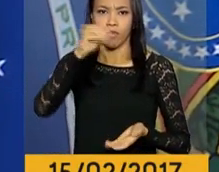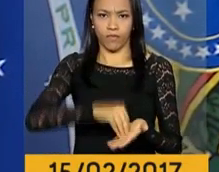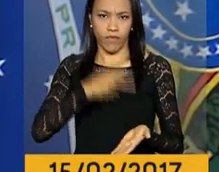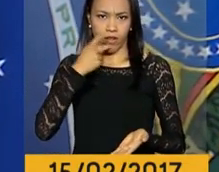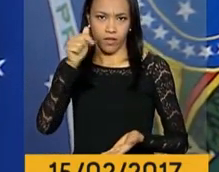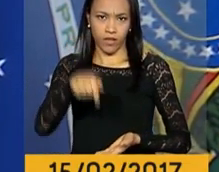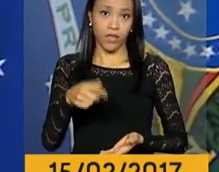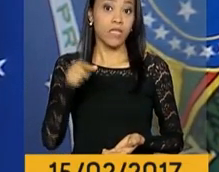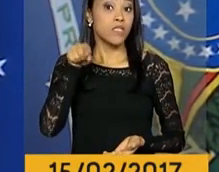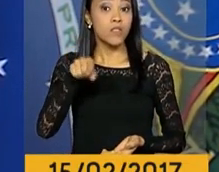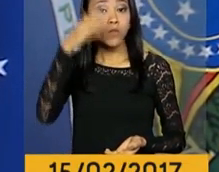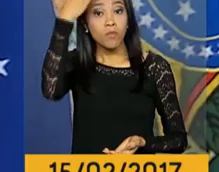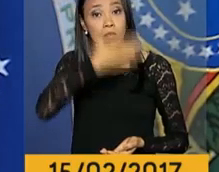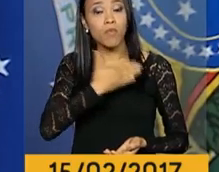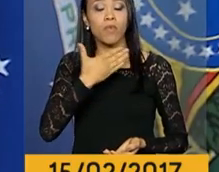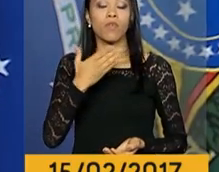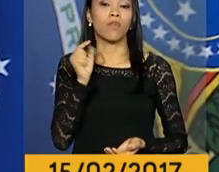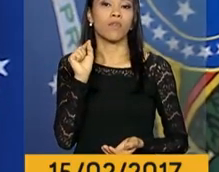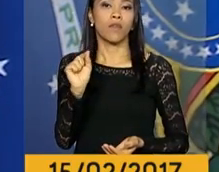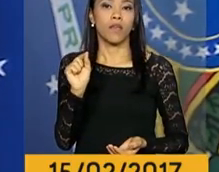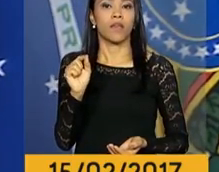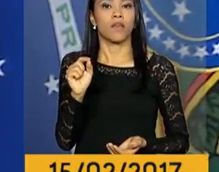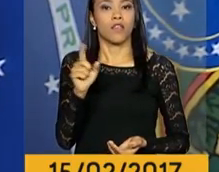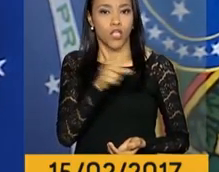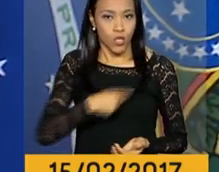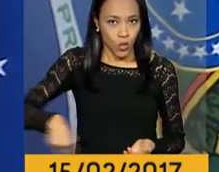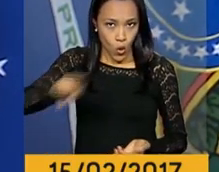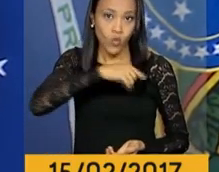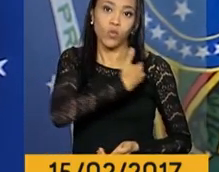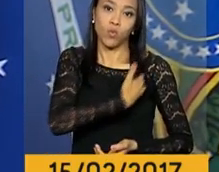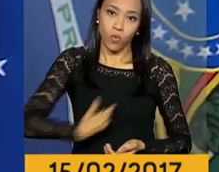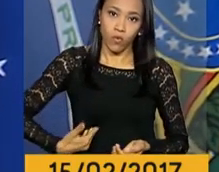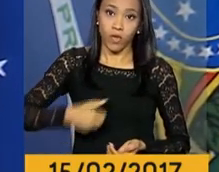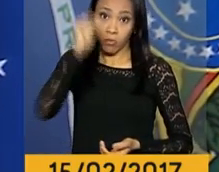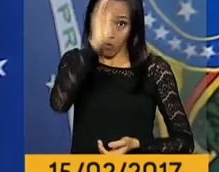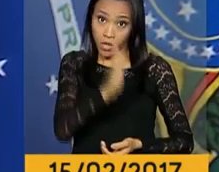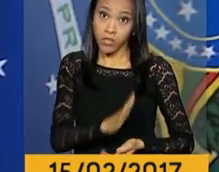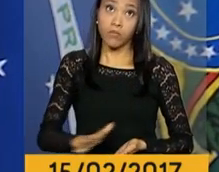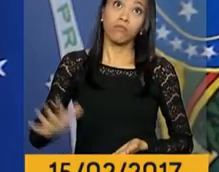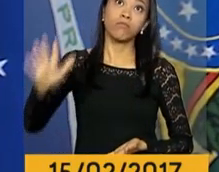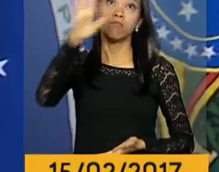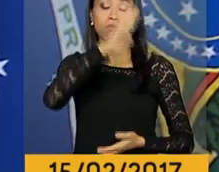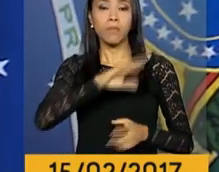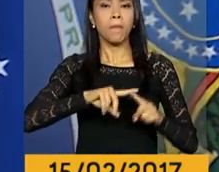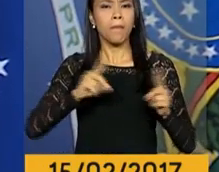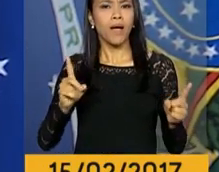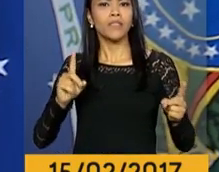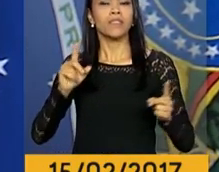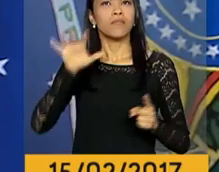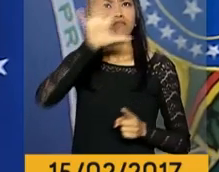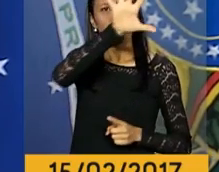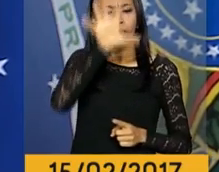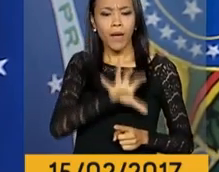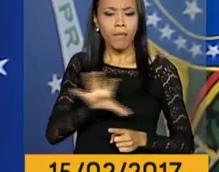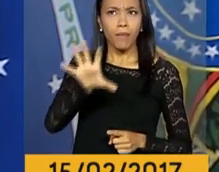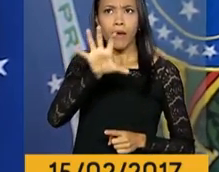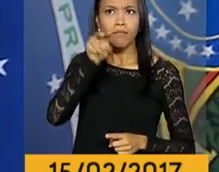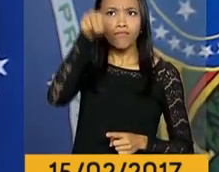E isto revela que, embora governemos para todo o país, há uma prioridade em função do